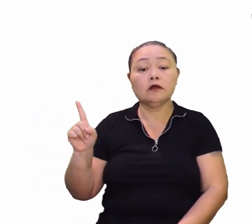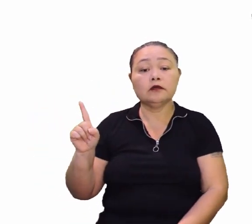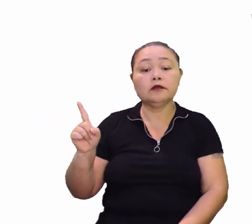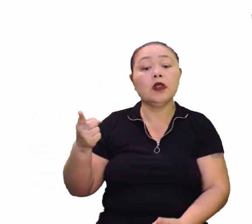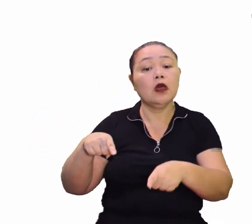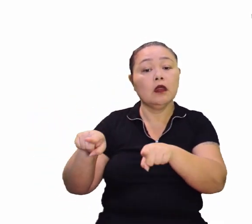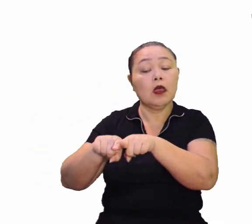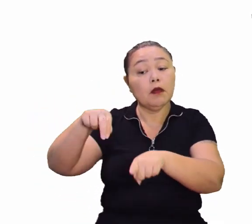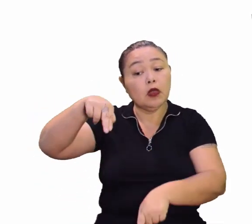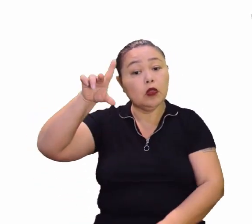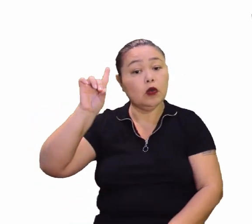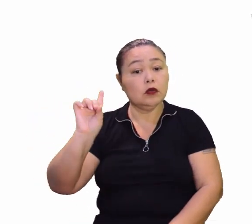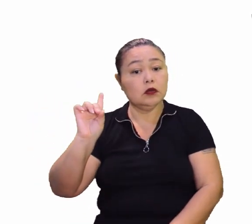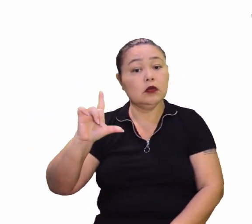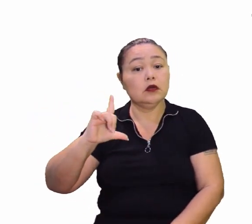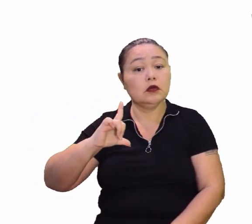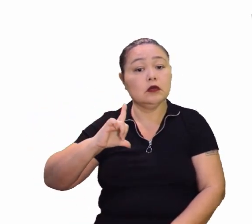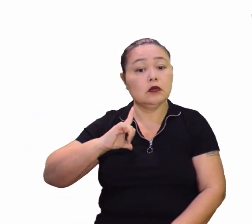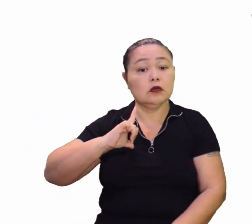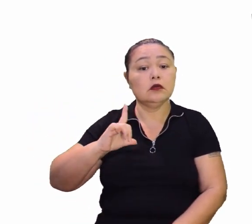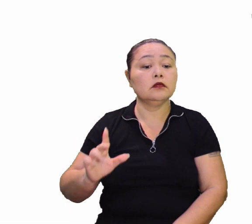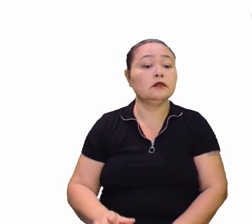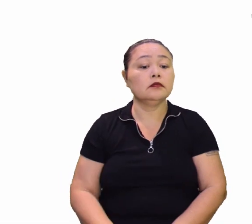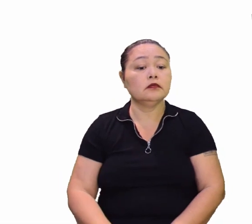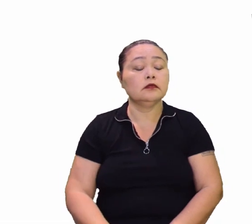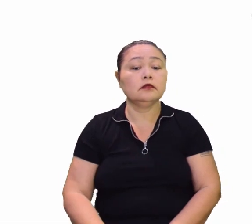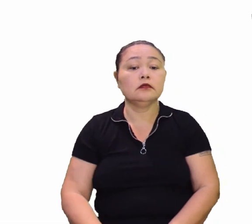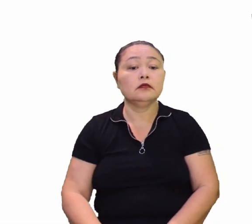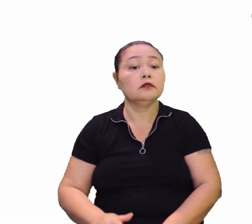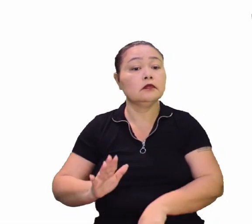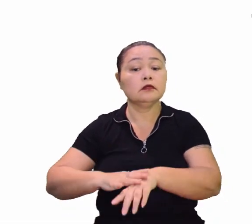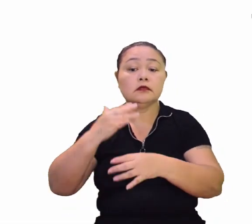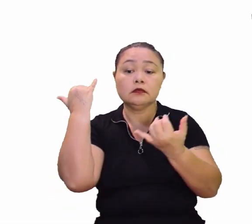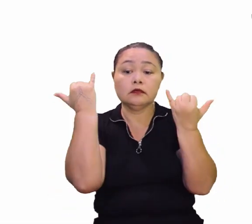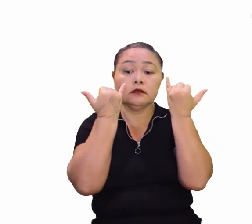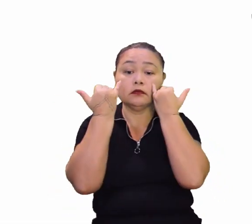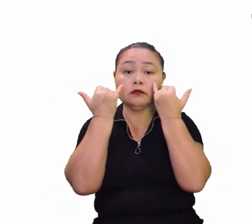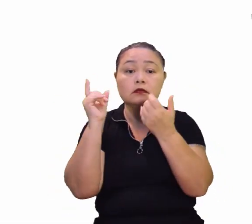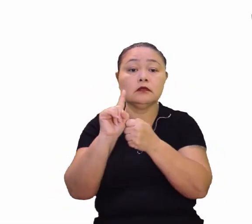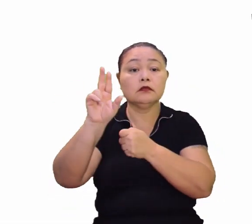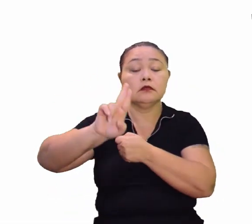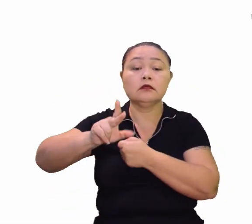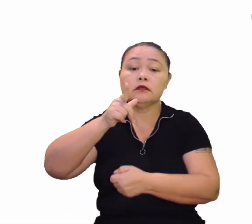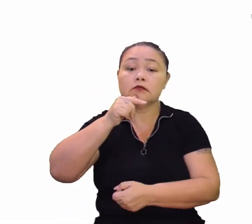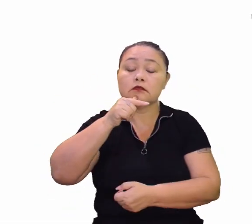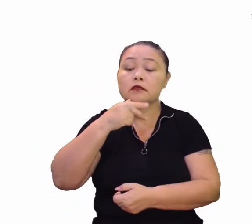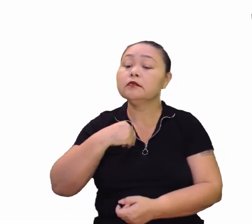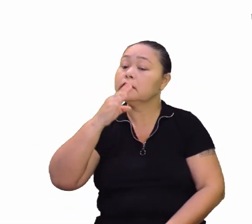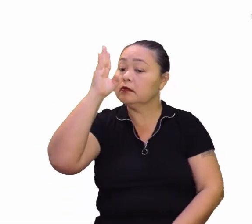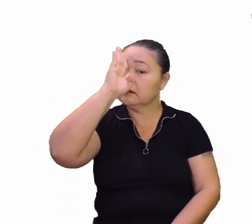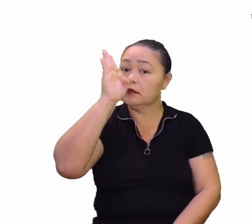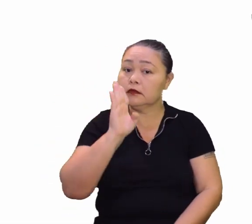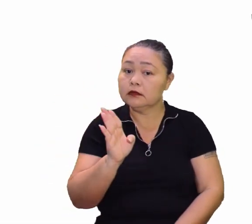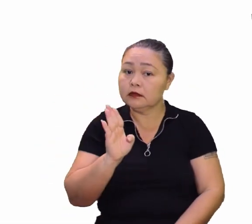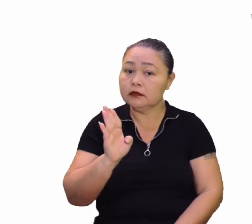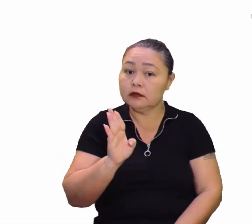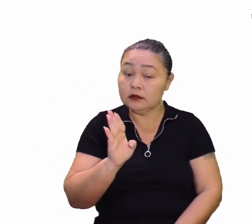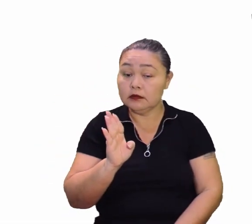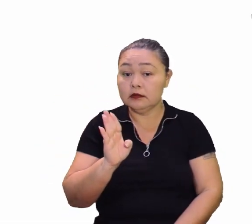de 50% também, Rogério. Verdade. Absurdo. Vamos lá. Mais informações, ó. Uso da água pelos brasileiros.